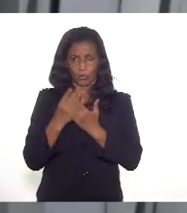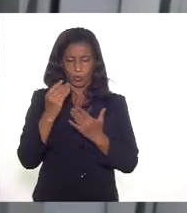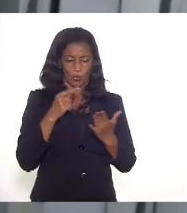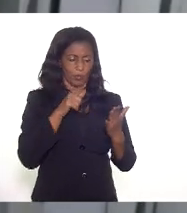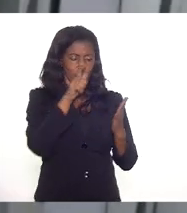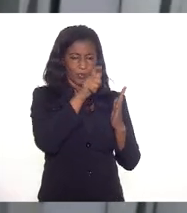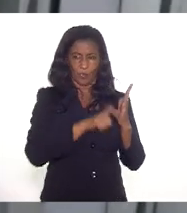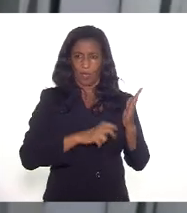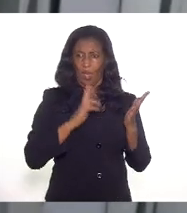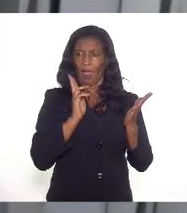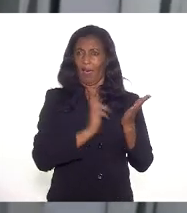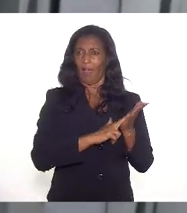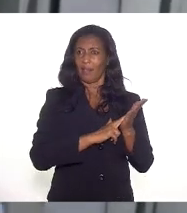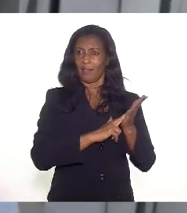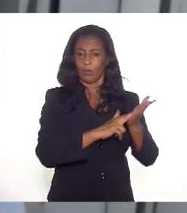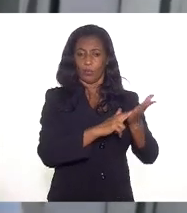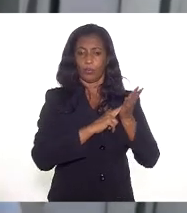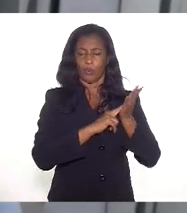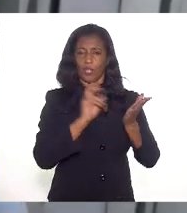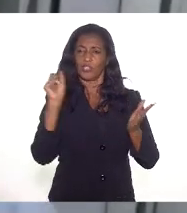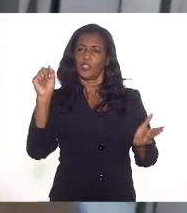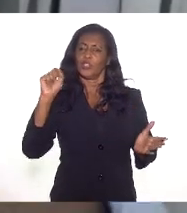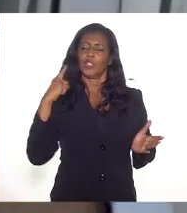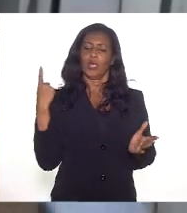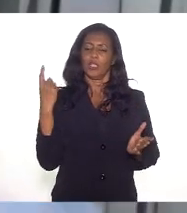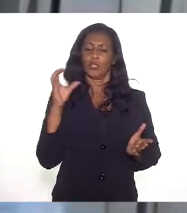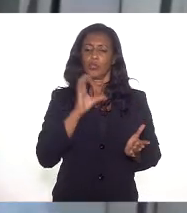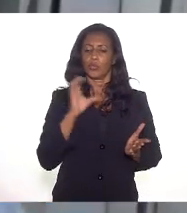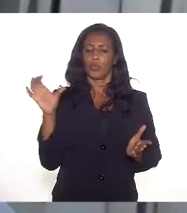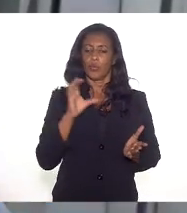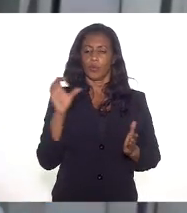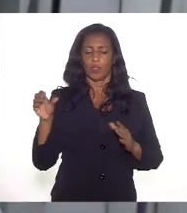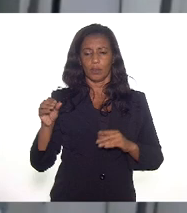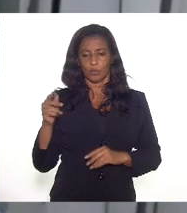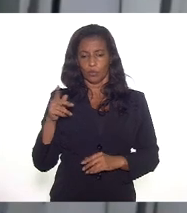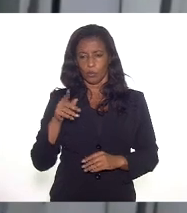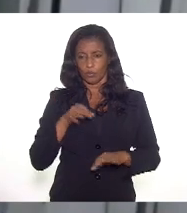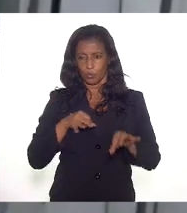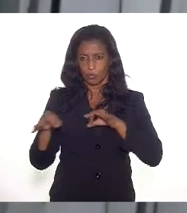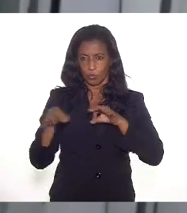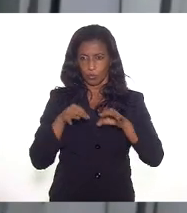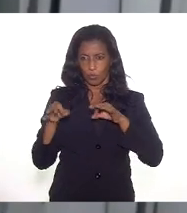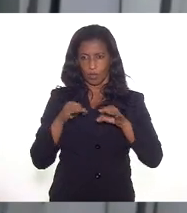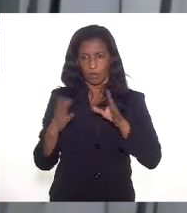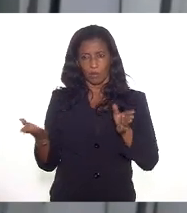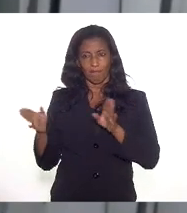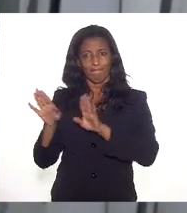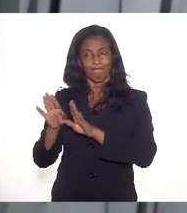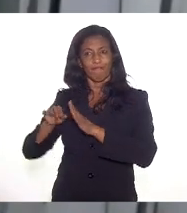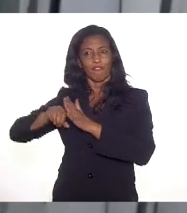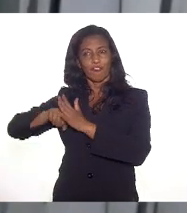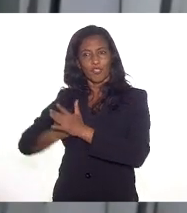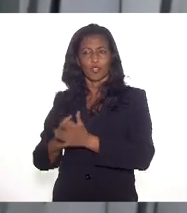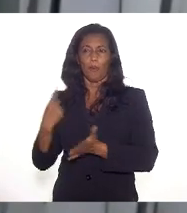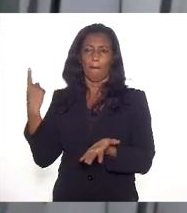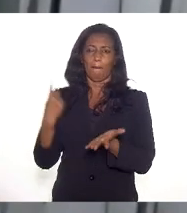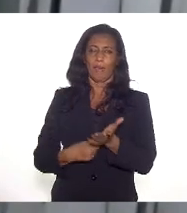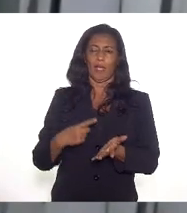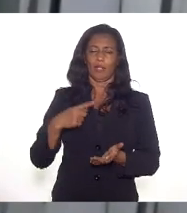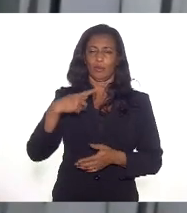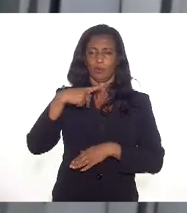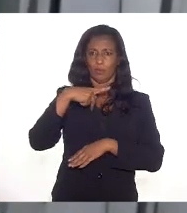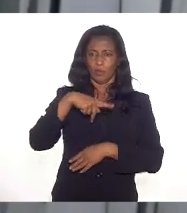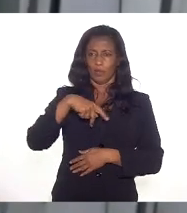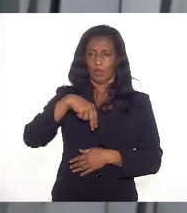carta, deputada Marta Rocha, de ex-coordenadores de um programa que o governo federal fechou, que era o Pacto Nacional